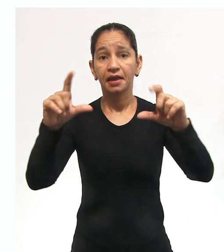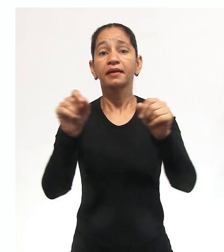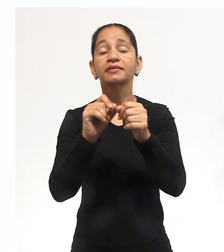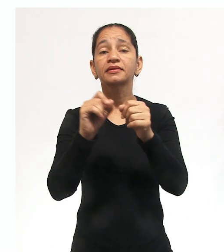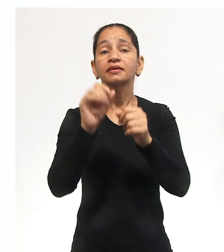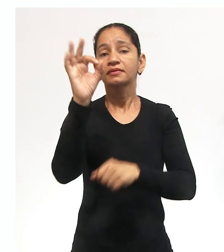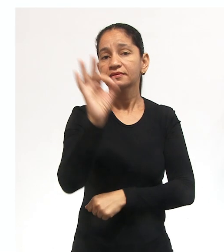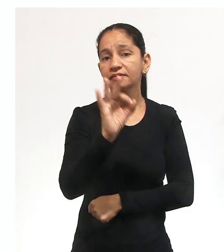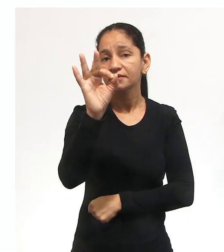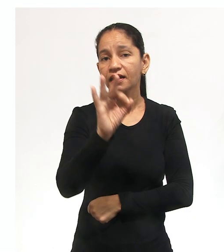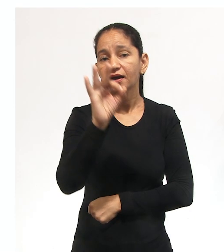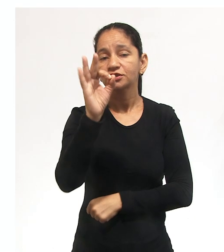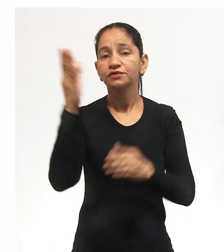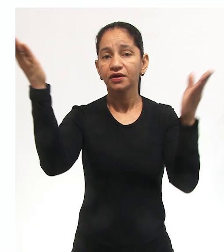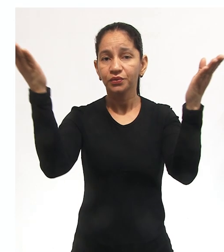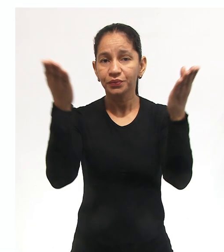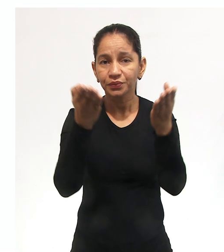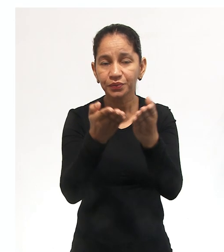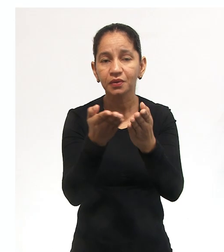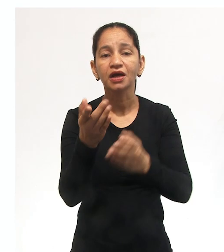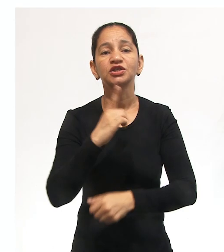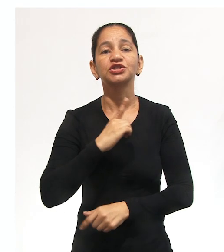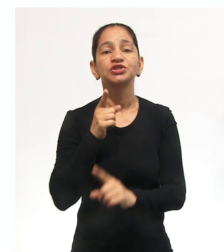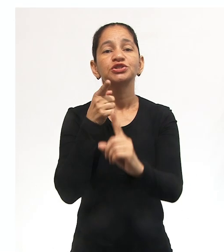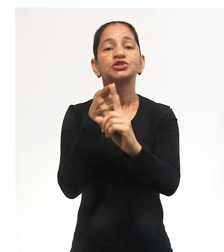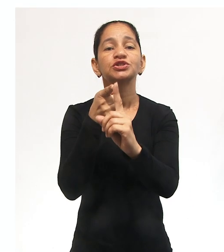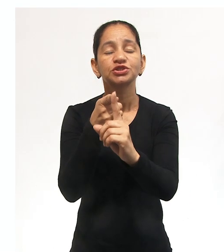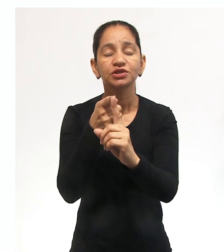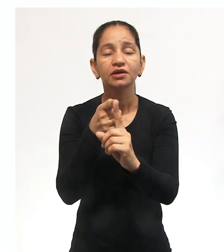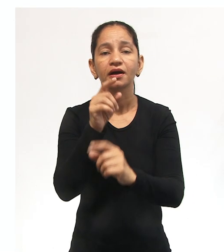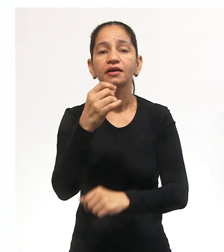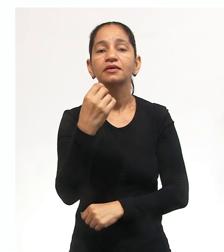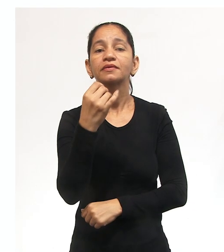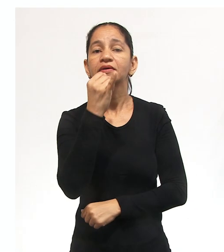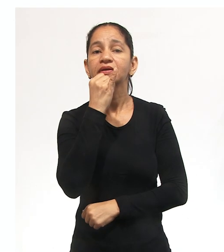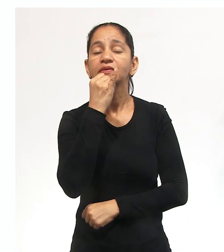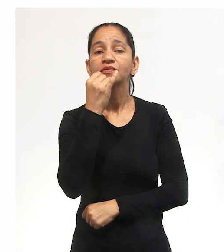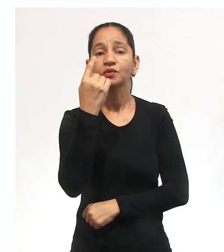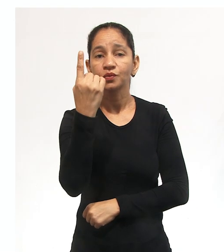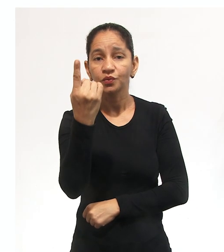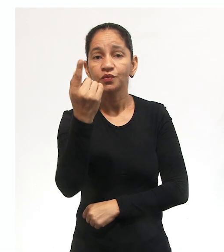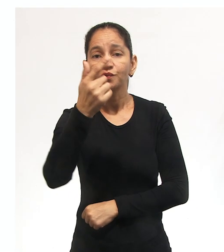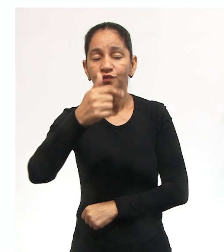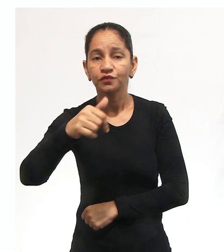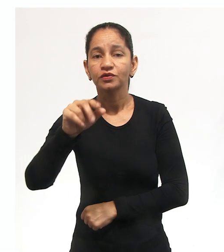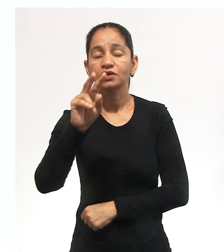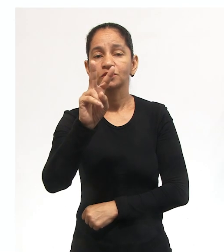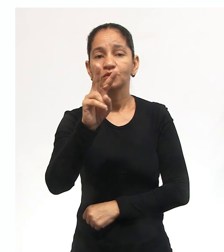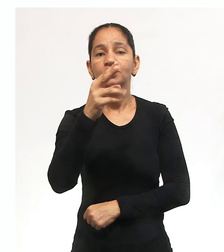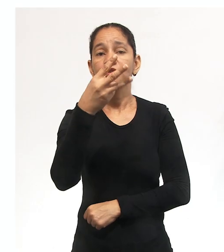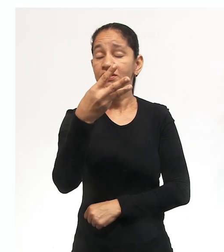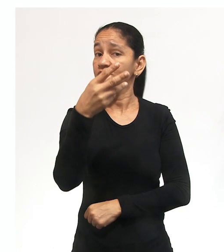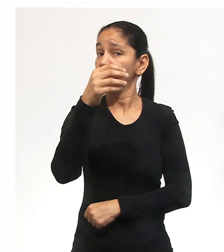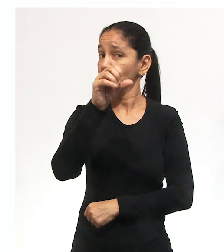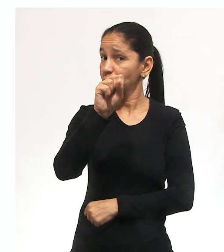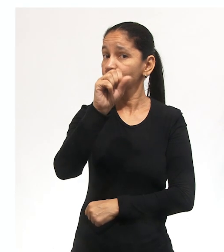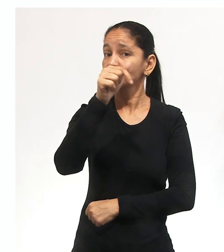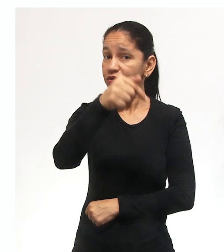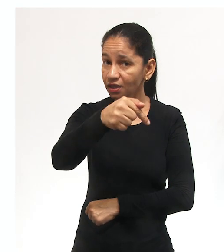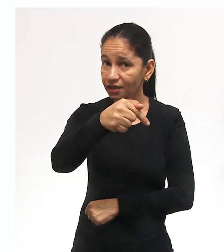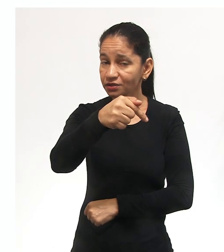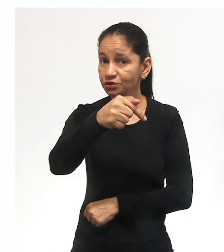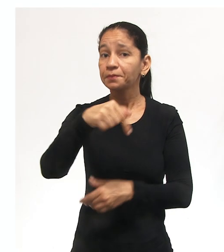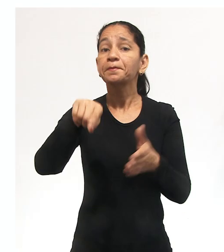que a taxa ao ano vai ser 2.300 1,2387 menos